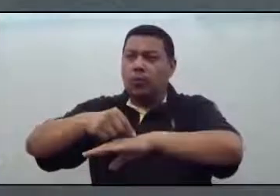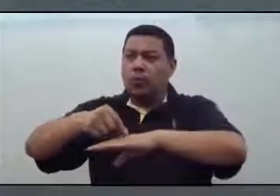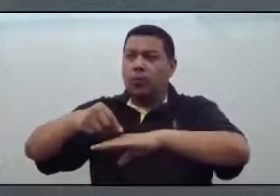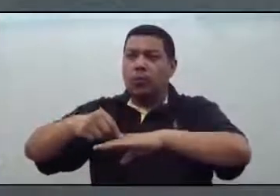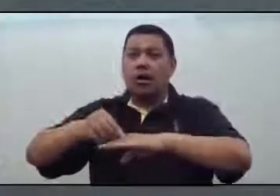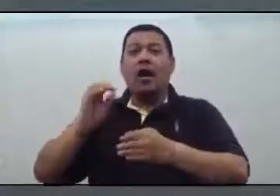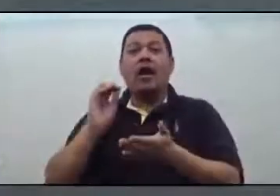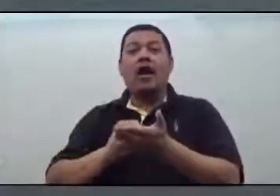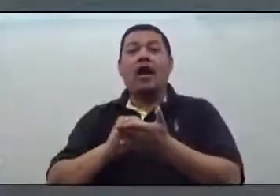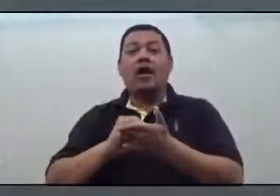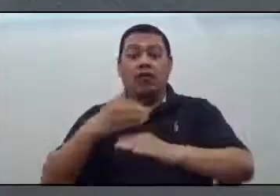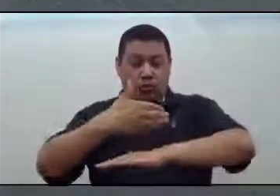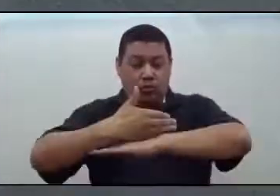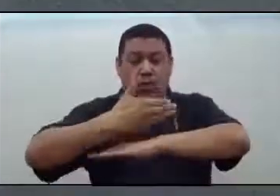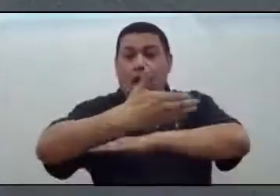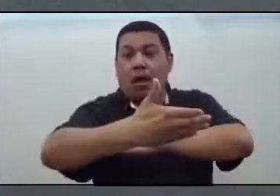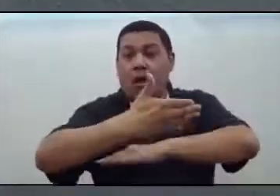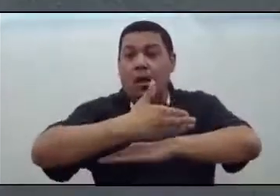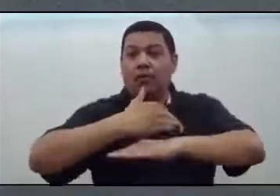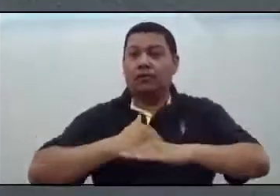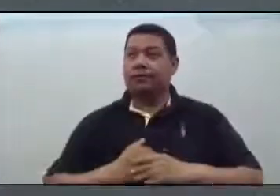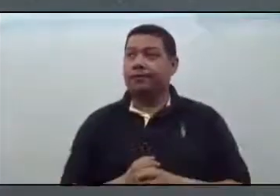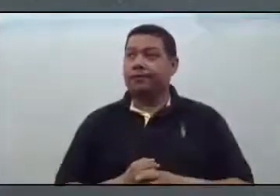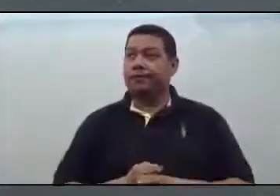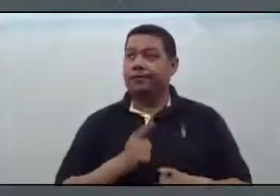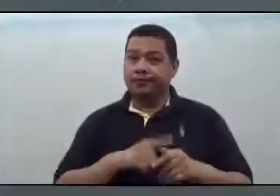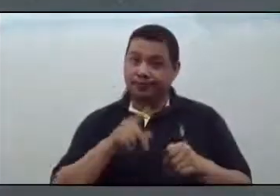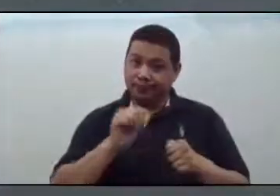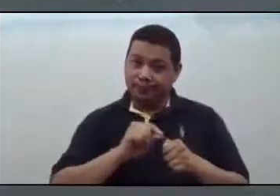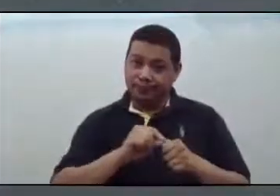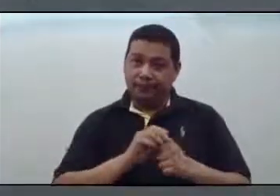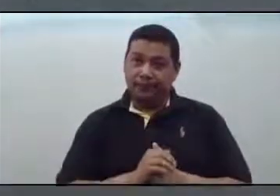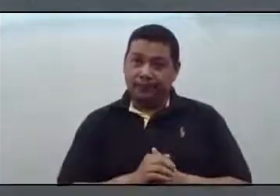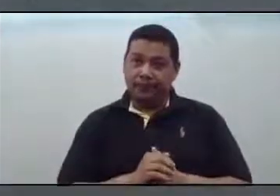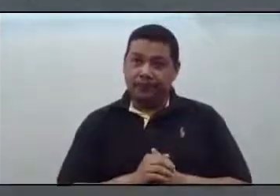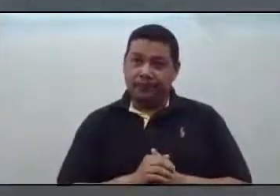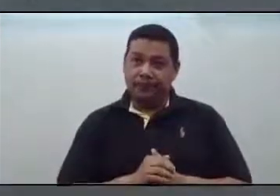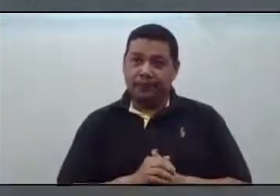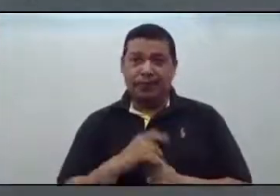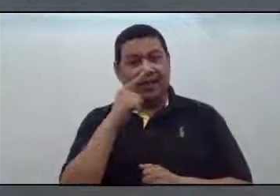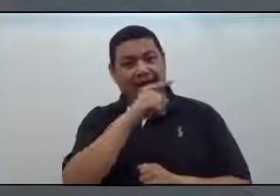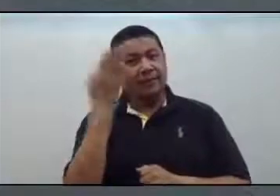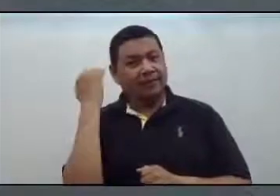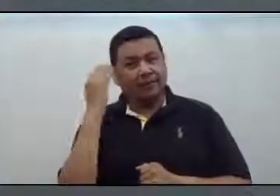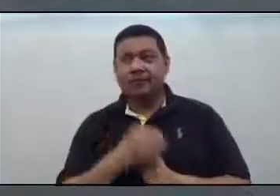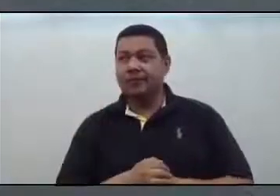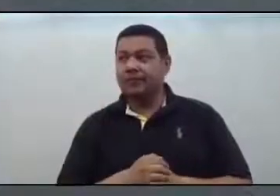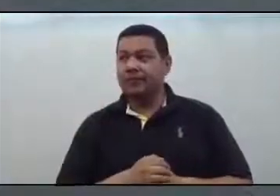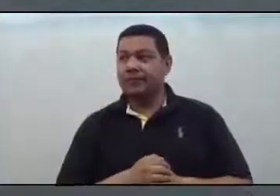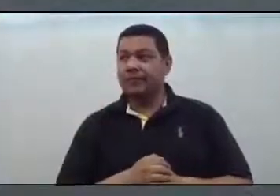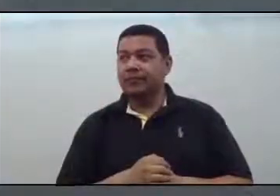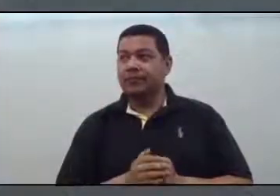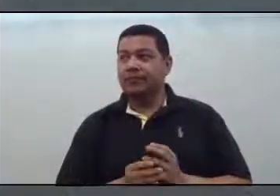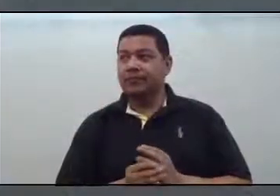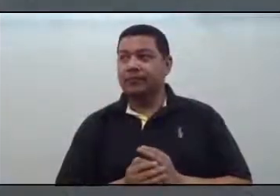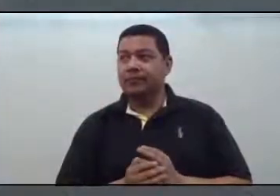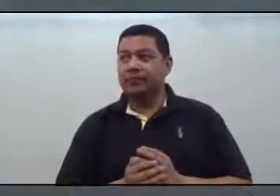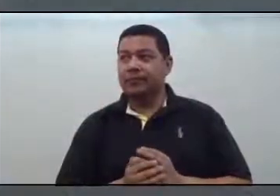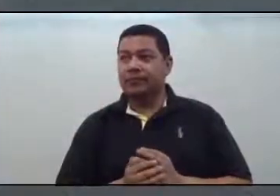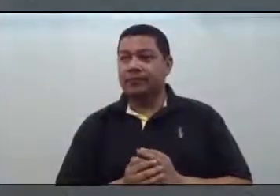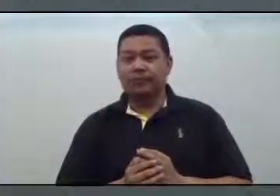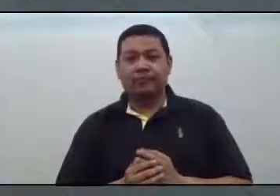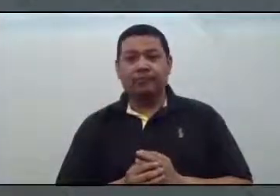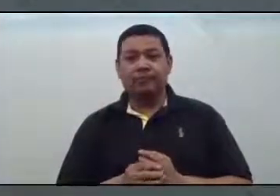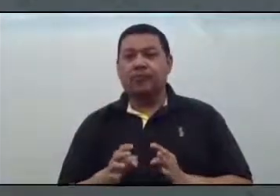lado, porque quando foi feito o asfalto naquele distrito, foi feito um asfalto como se faz um carreador no